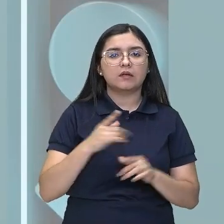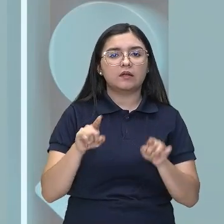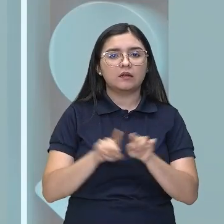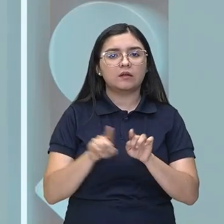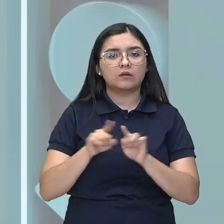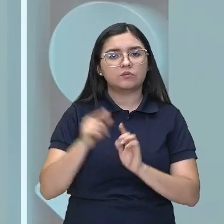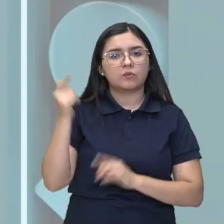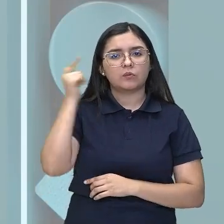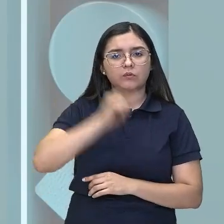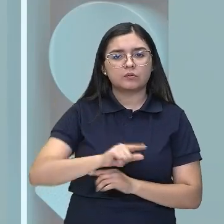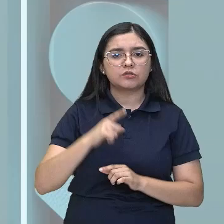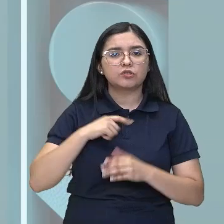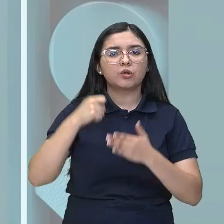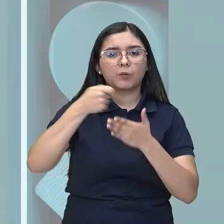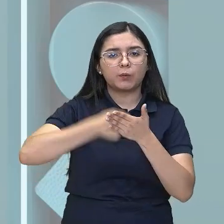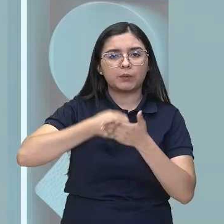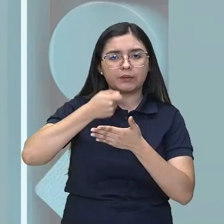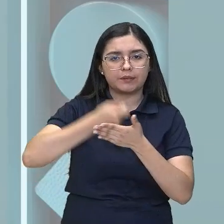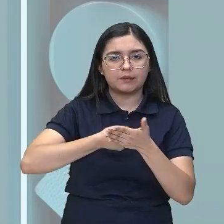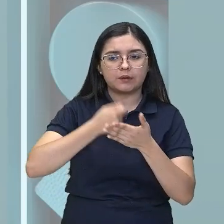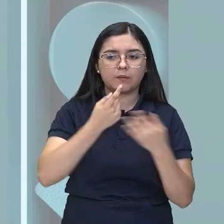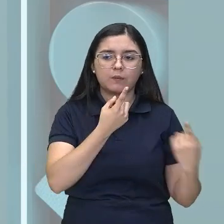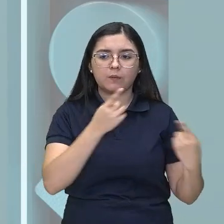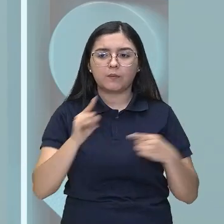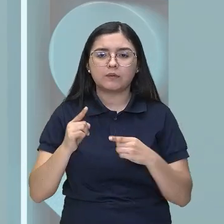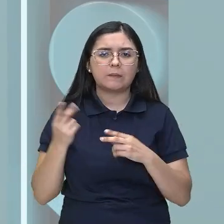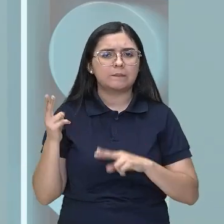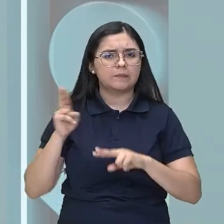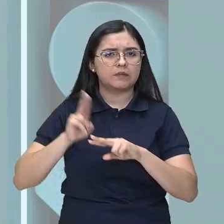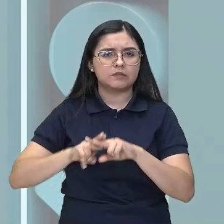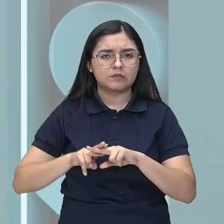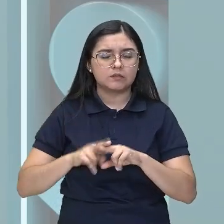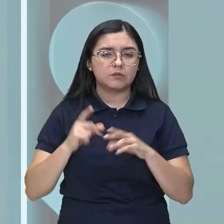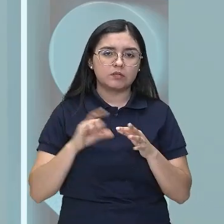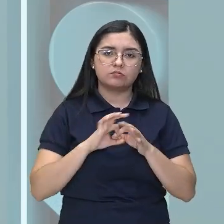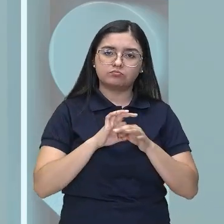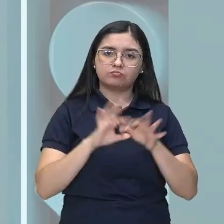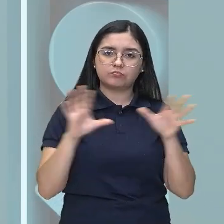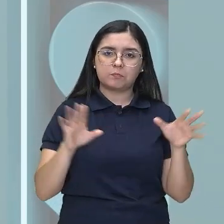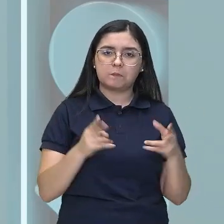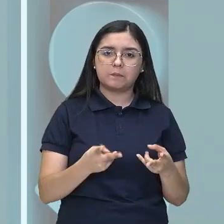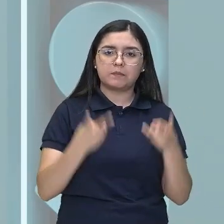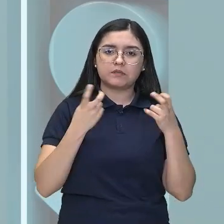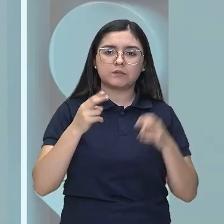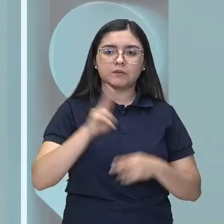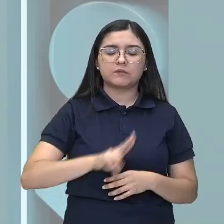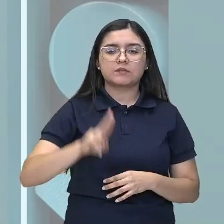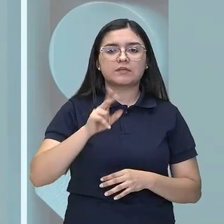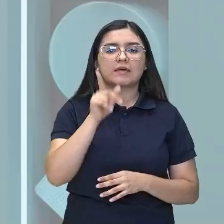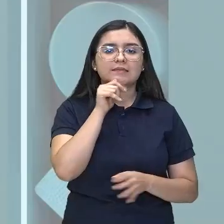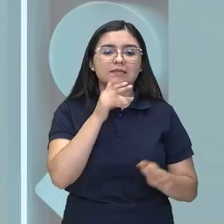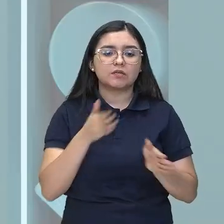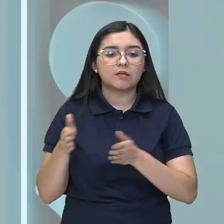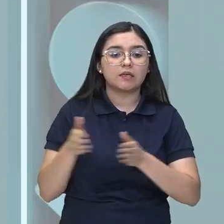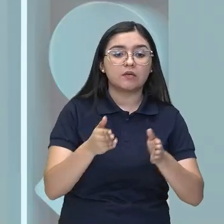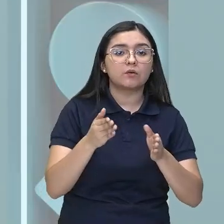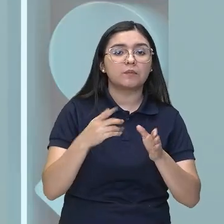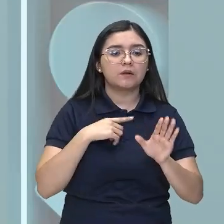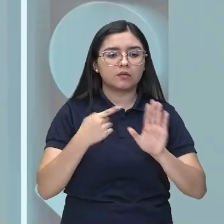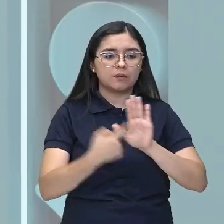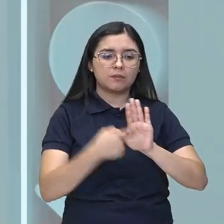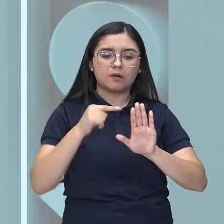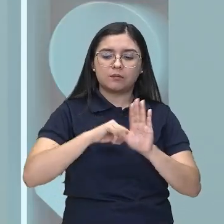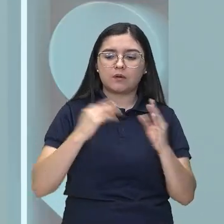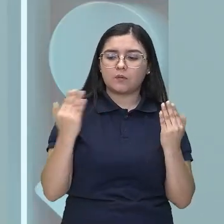selvageria de lutar contra a prisão e se tornar livre. Então perceba como ele vai usar esse rio, essa paisagem brasileira, para